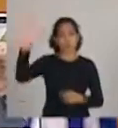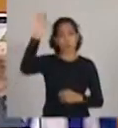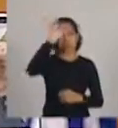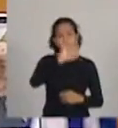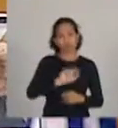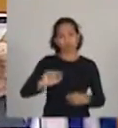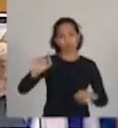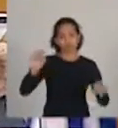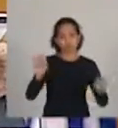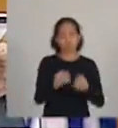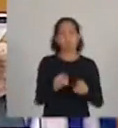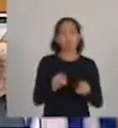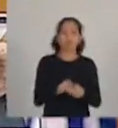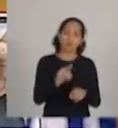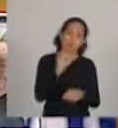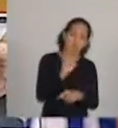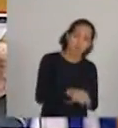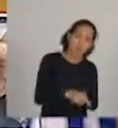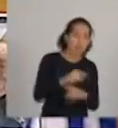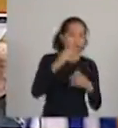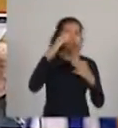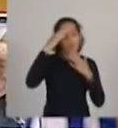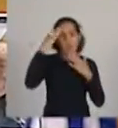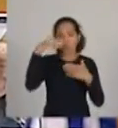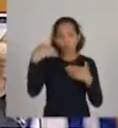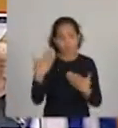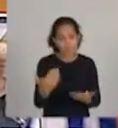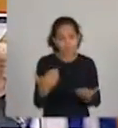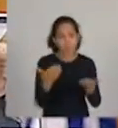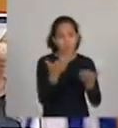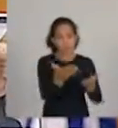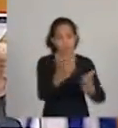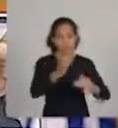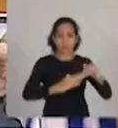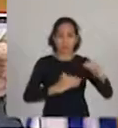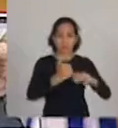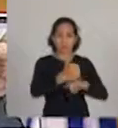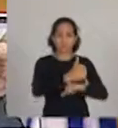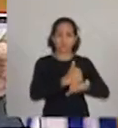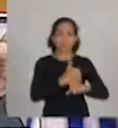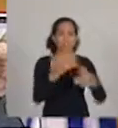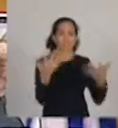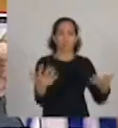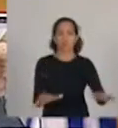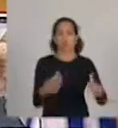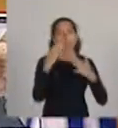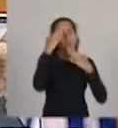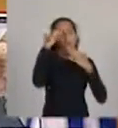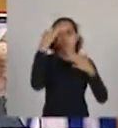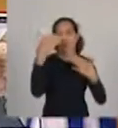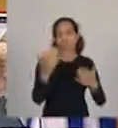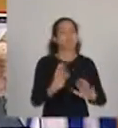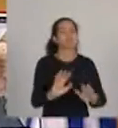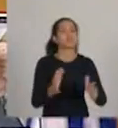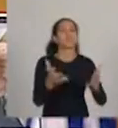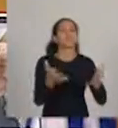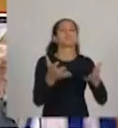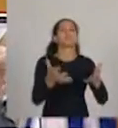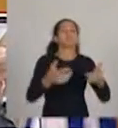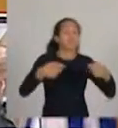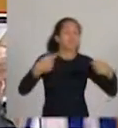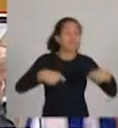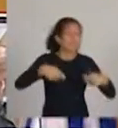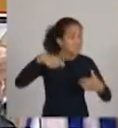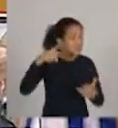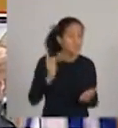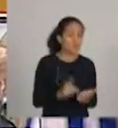uma justa homenagem a esses profissionais, que eles não querem homenagem não, é porque na verdade eles necessitam.